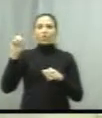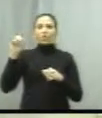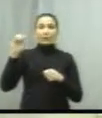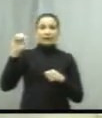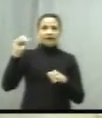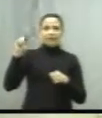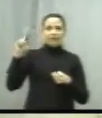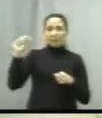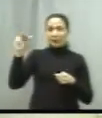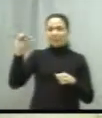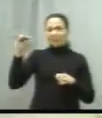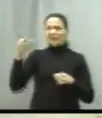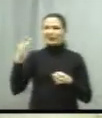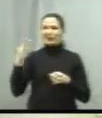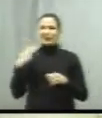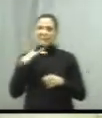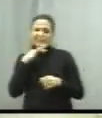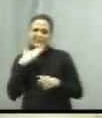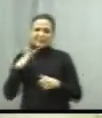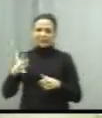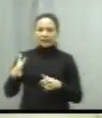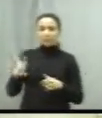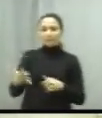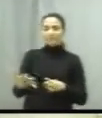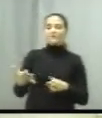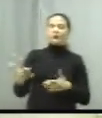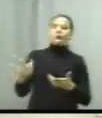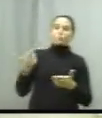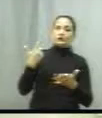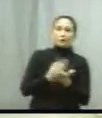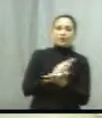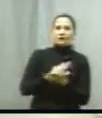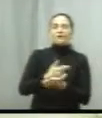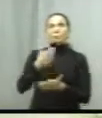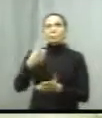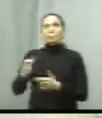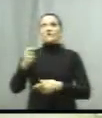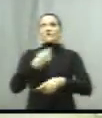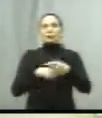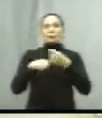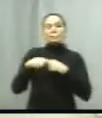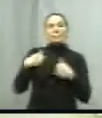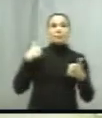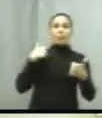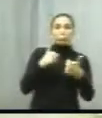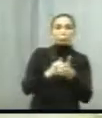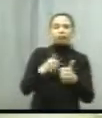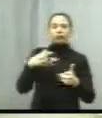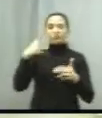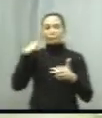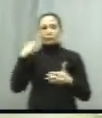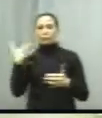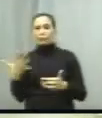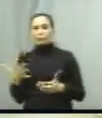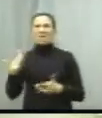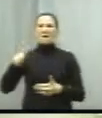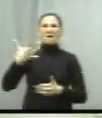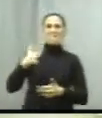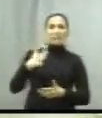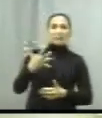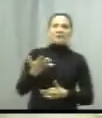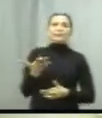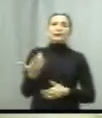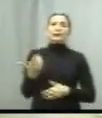boca, peca mais uma vez a administração em, de novo, tentar encontrar uma solução meia boca